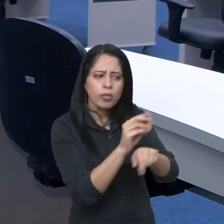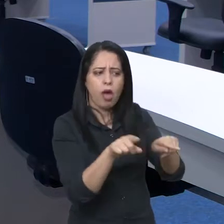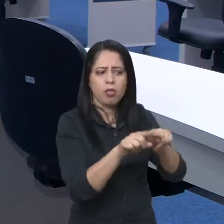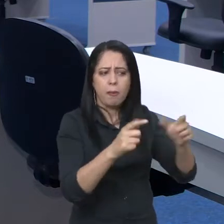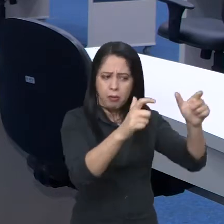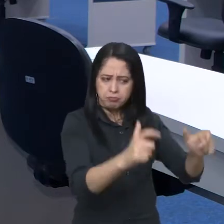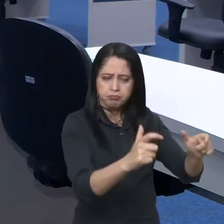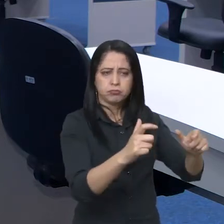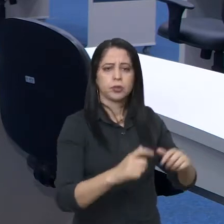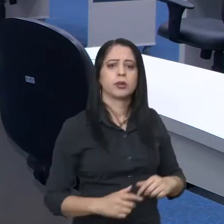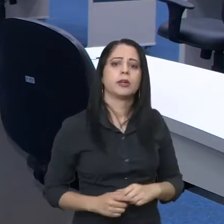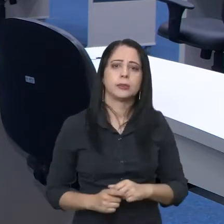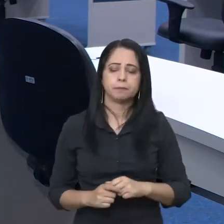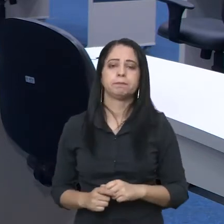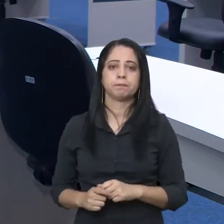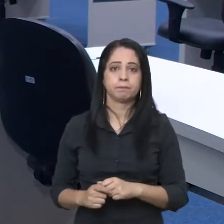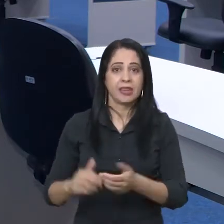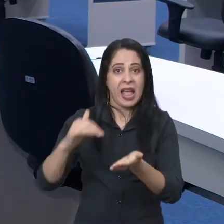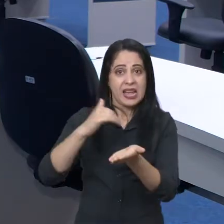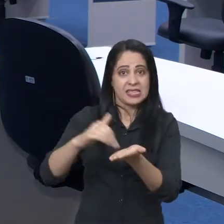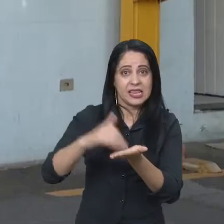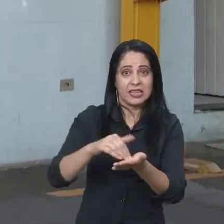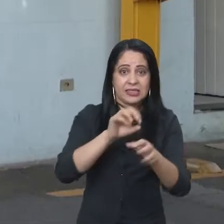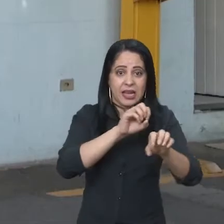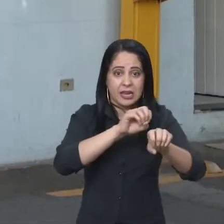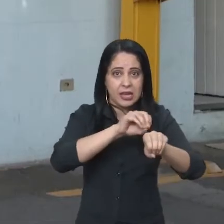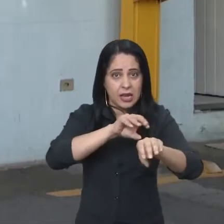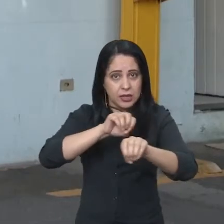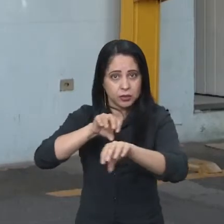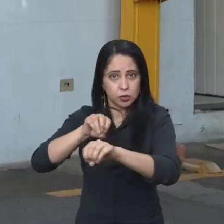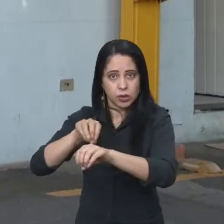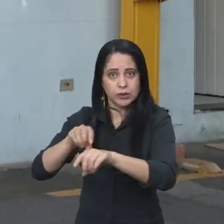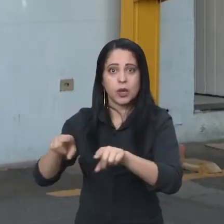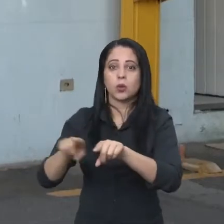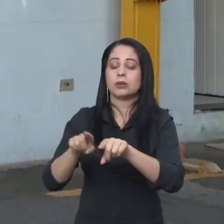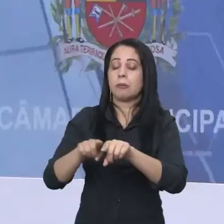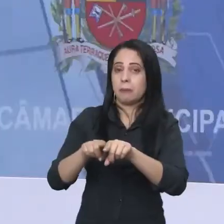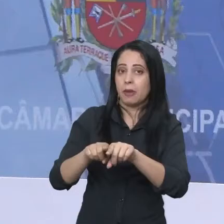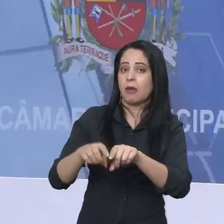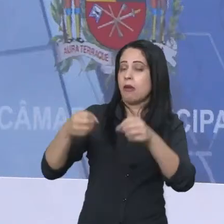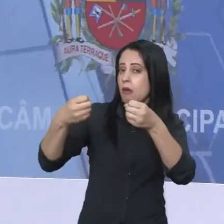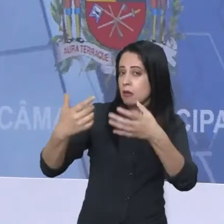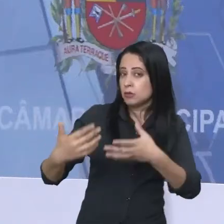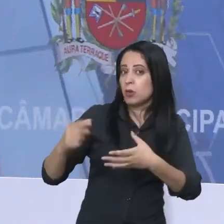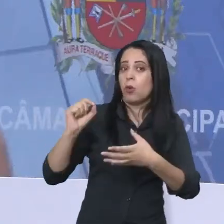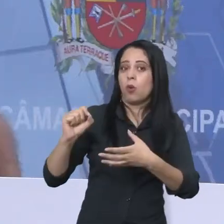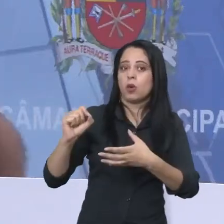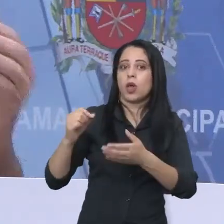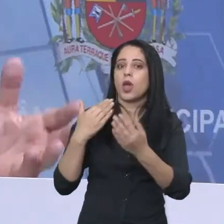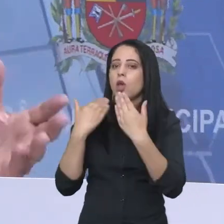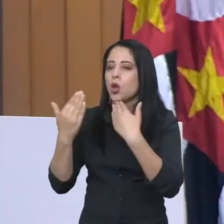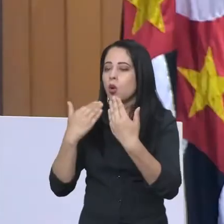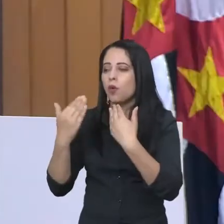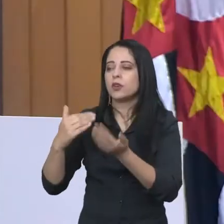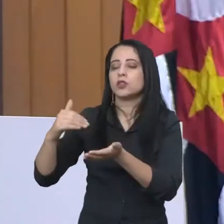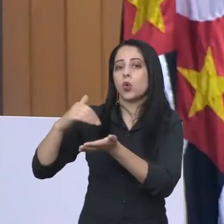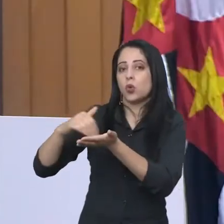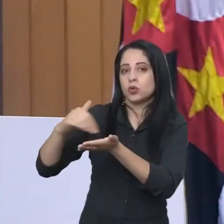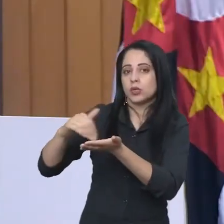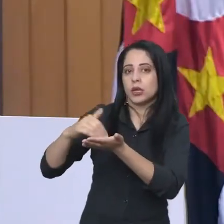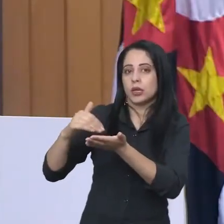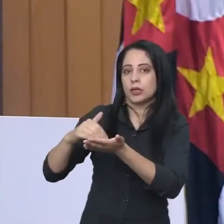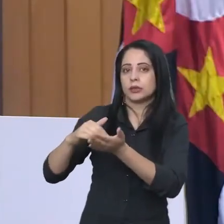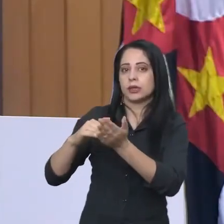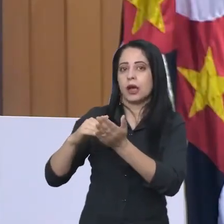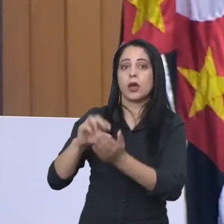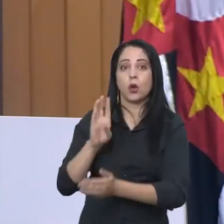para o patrimônio do público, do município. Além da Secretaria de Educação, Marcão da Academia disse também que conversou